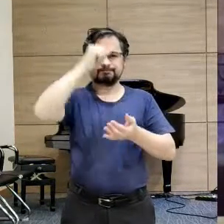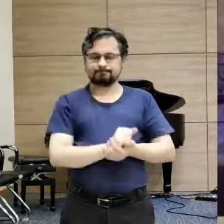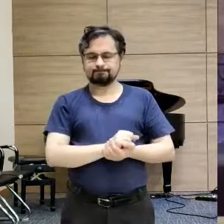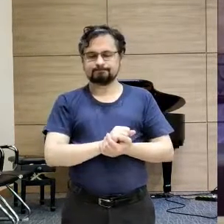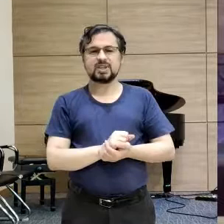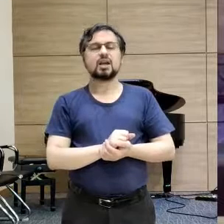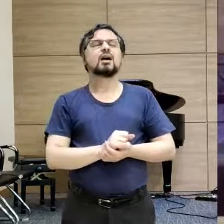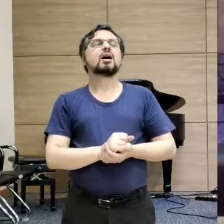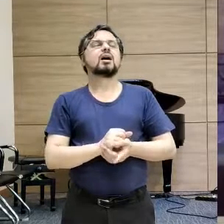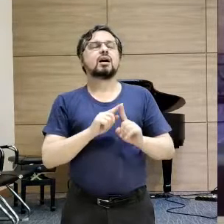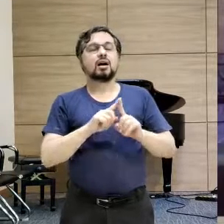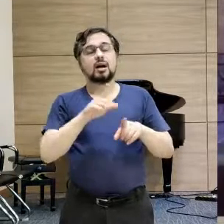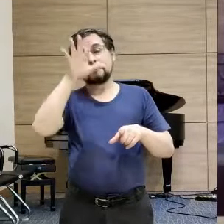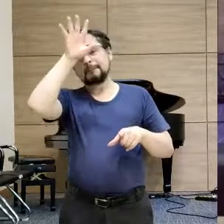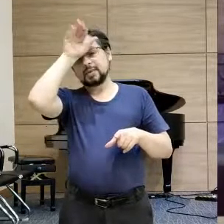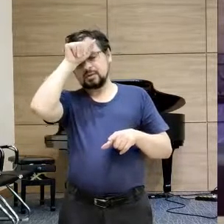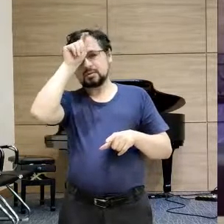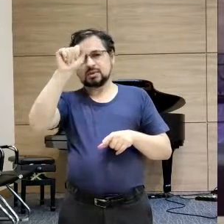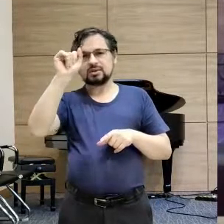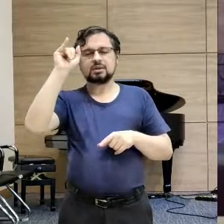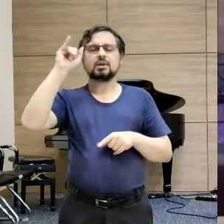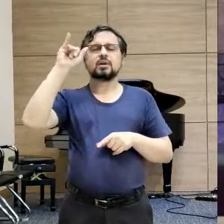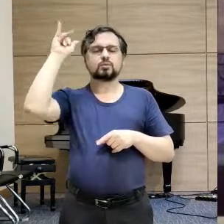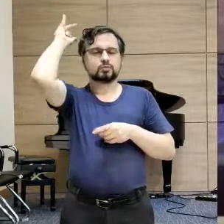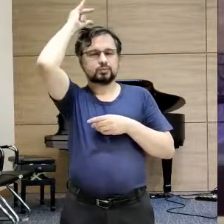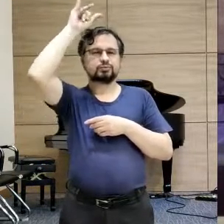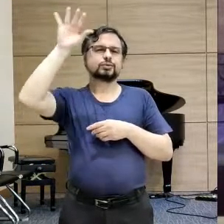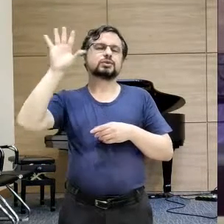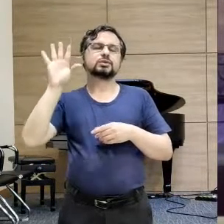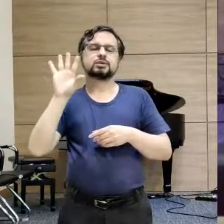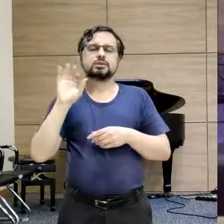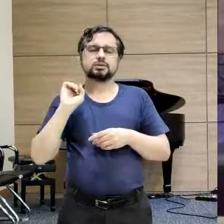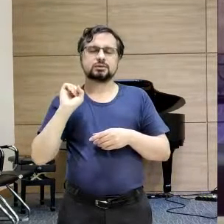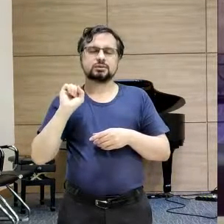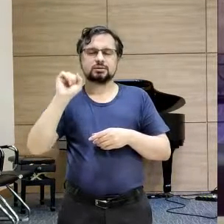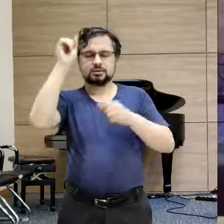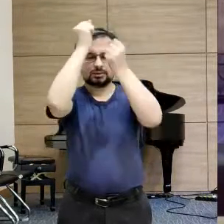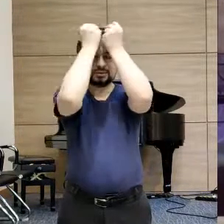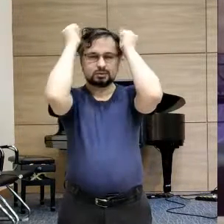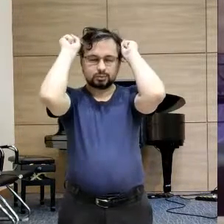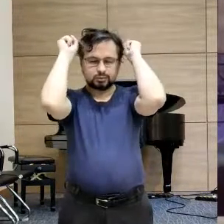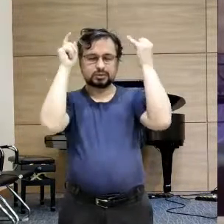de Saul, nós aprendemos que beleza, oratória,